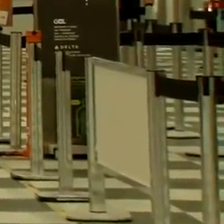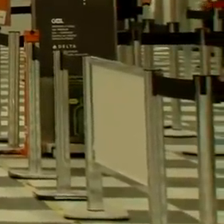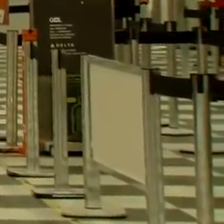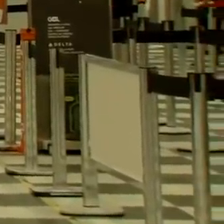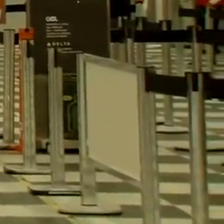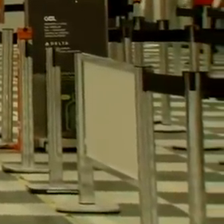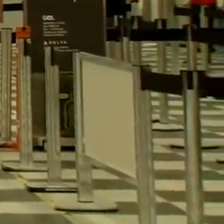Tchau, tchau.